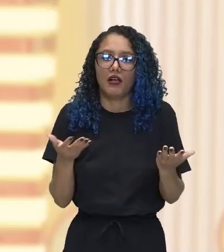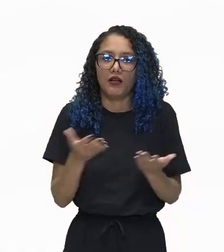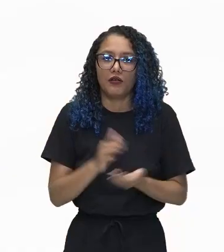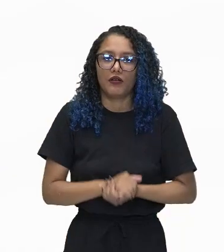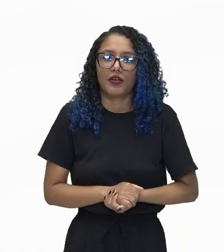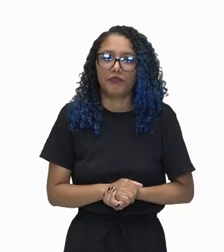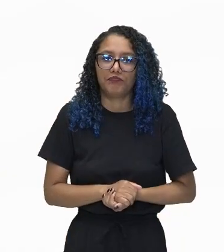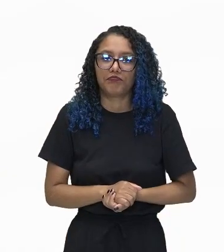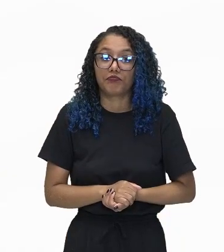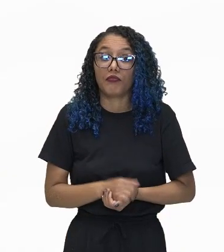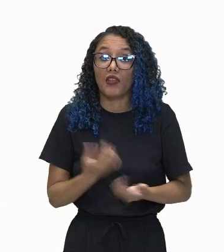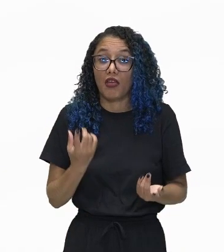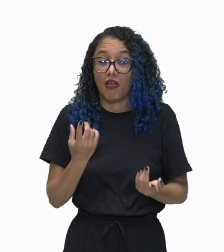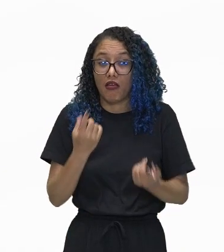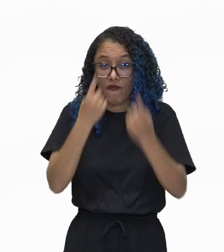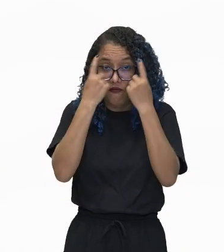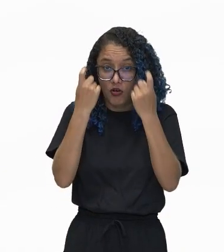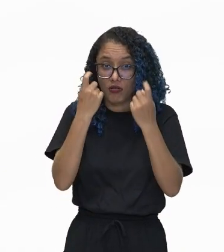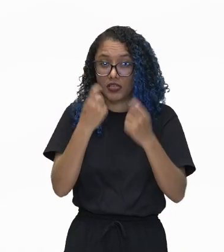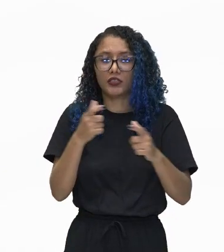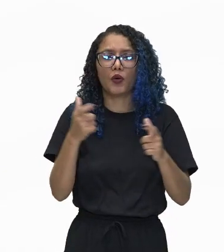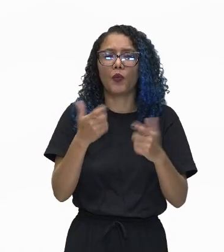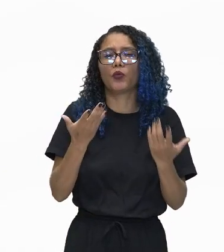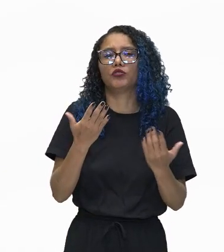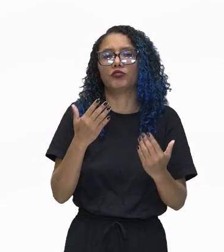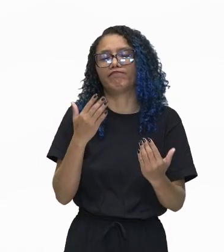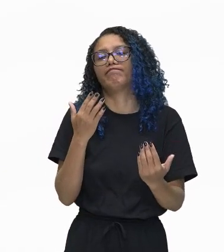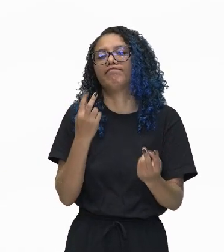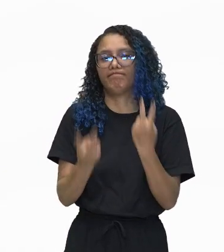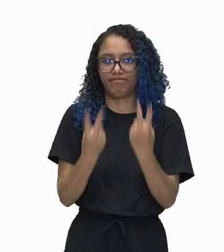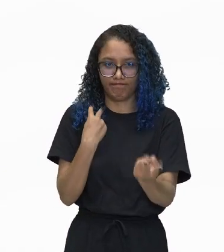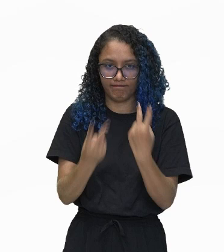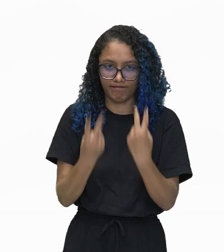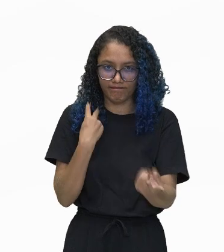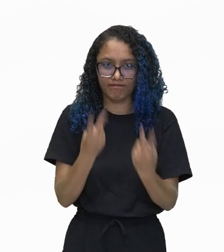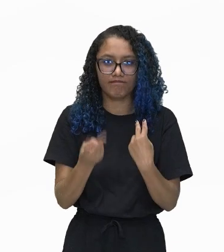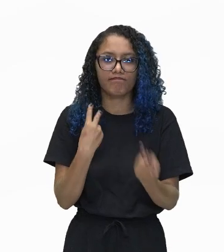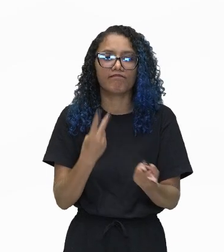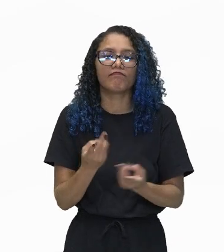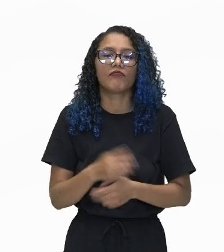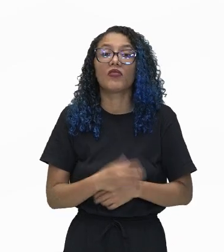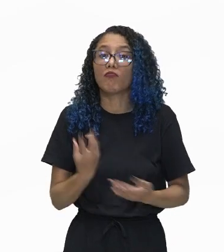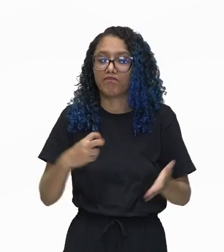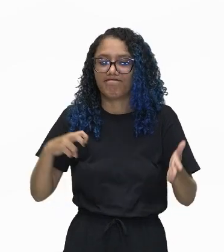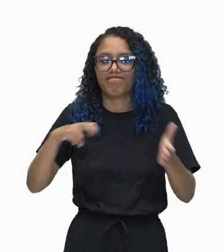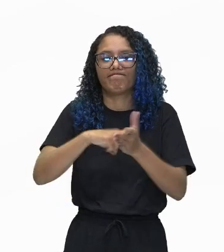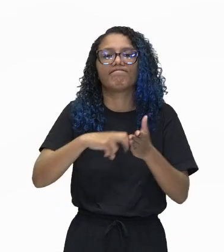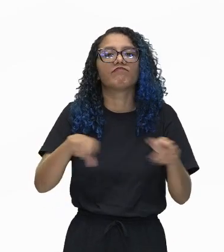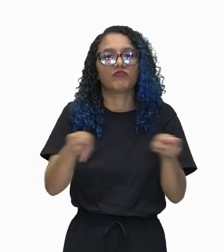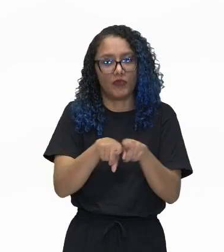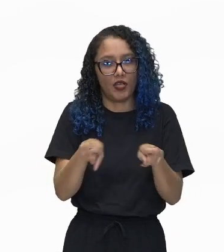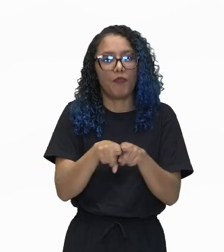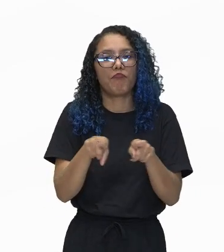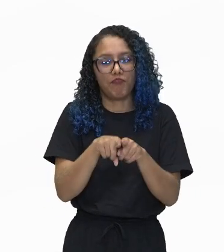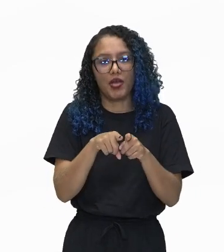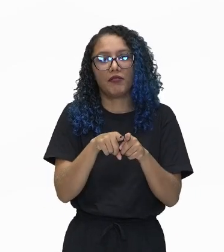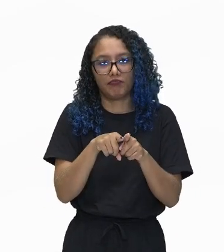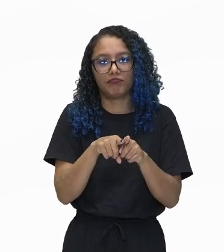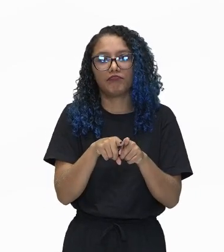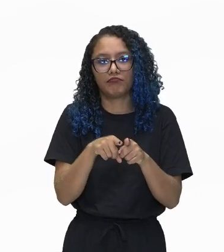então, no trânsito. Acompanha ali comigo, olha só, os acidentes, então, de trânsito também são considerados